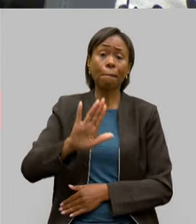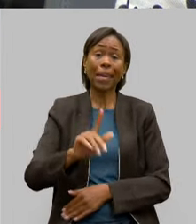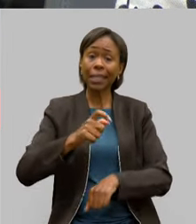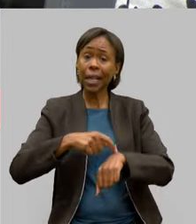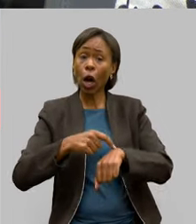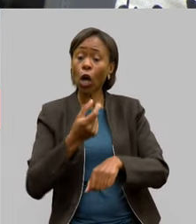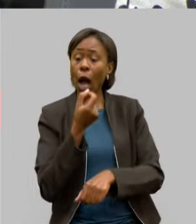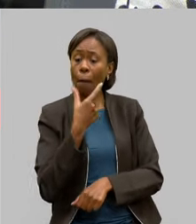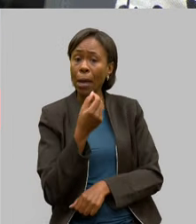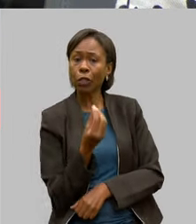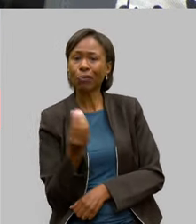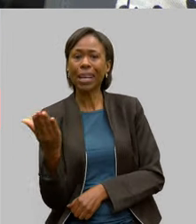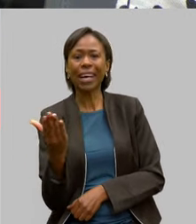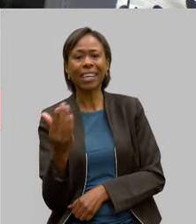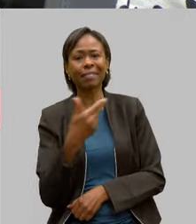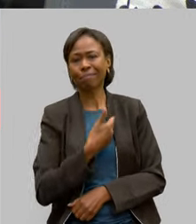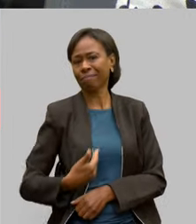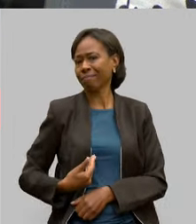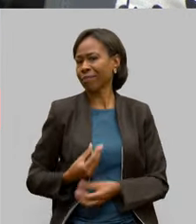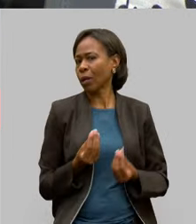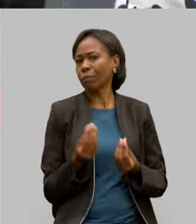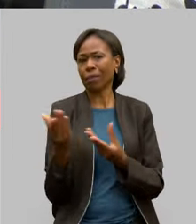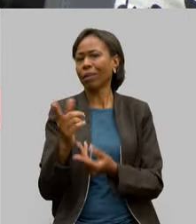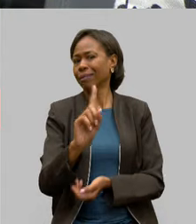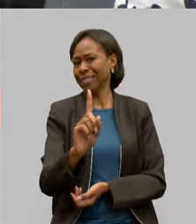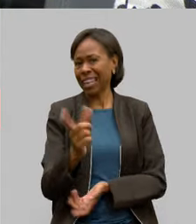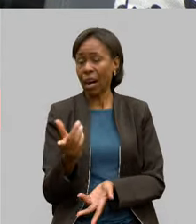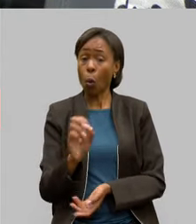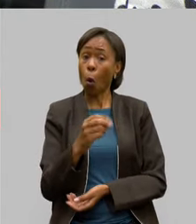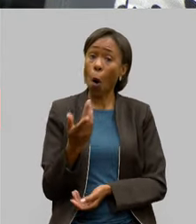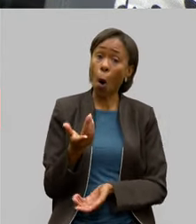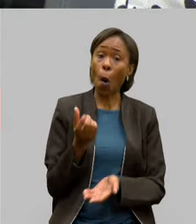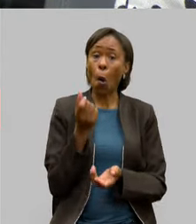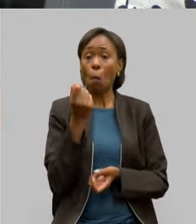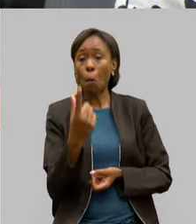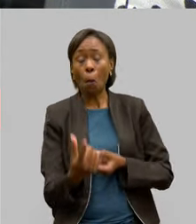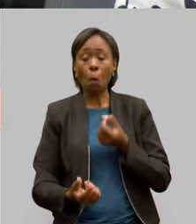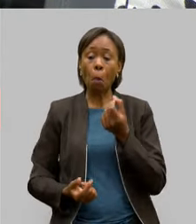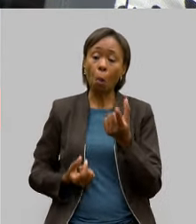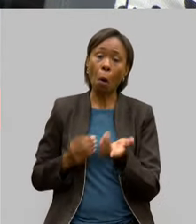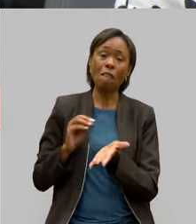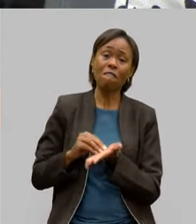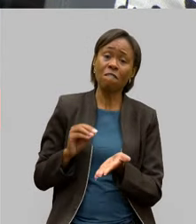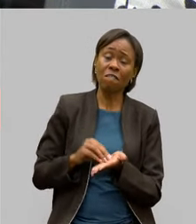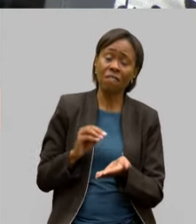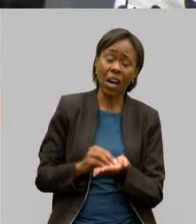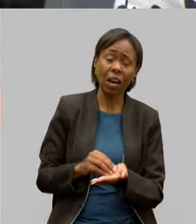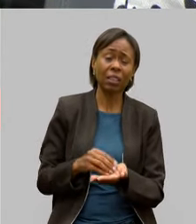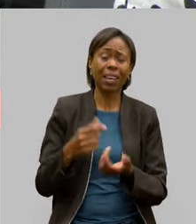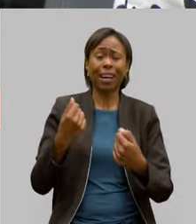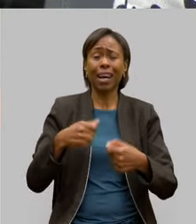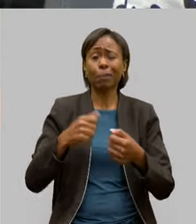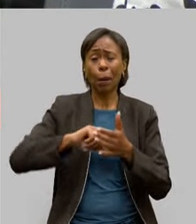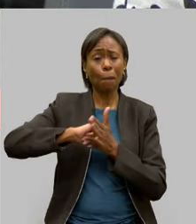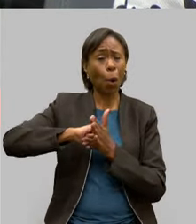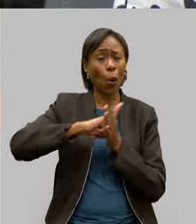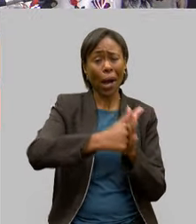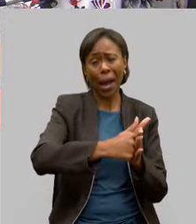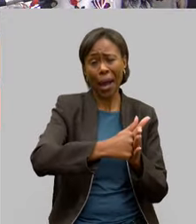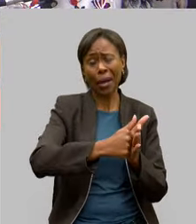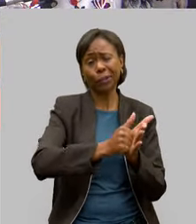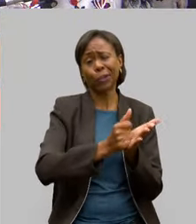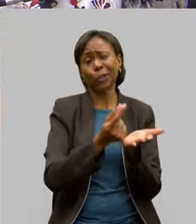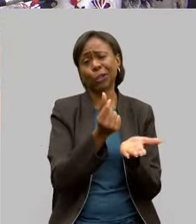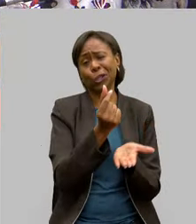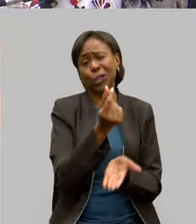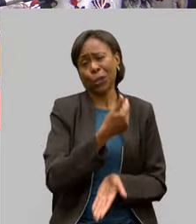estado não fornece ou fornece de forma descontinuada e não se resolve nada a gente tem que pedir o bloqueio dos da verba pública